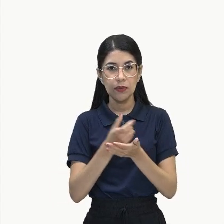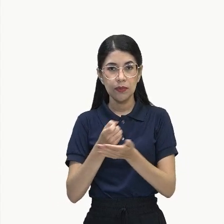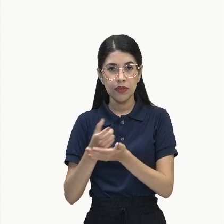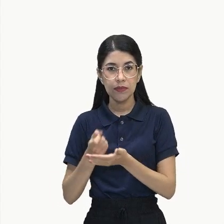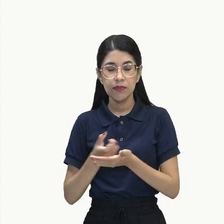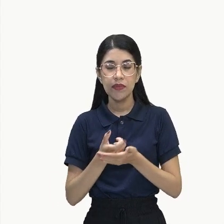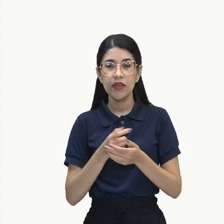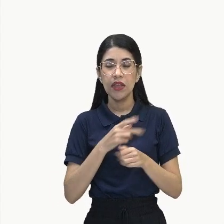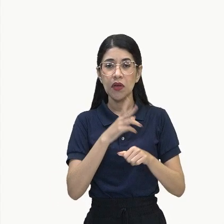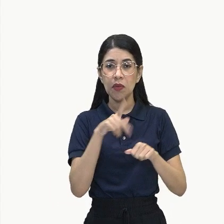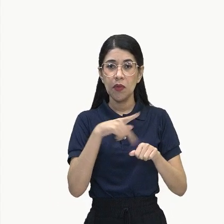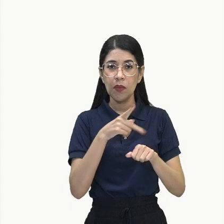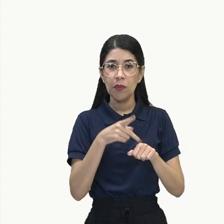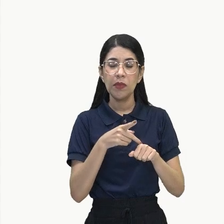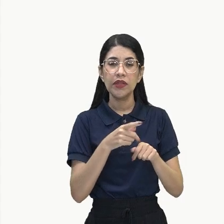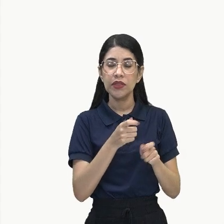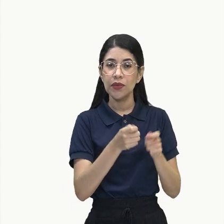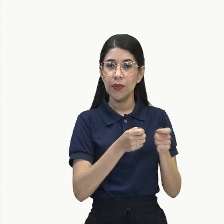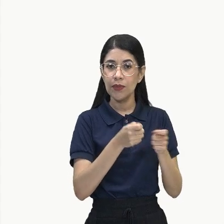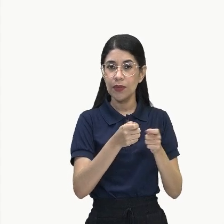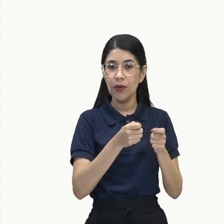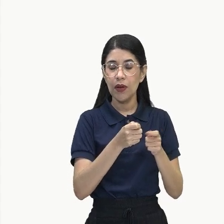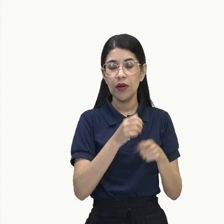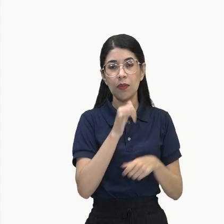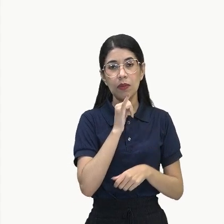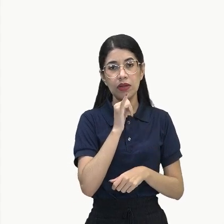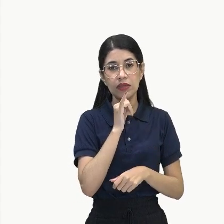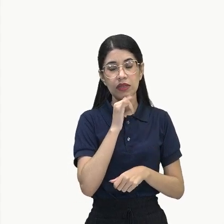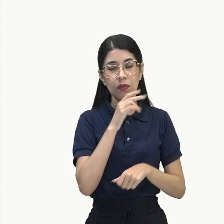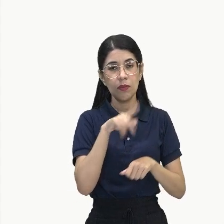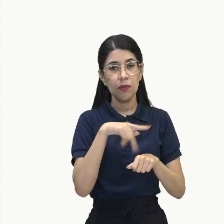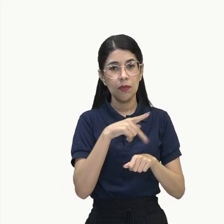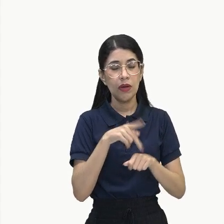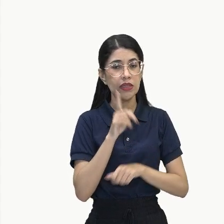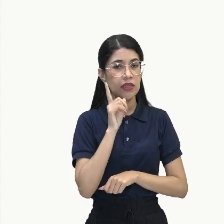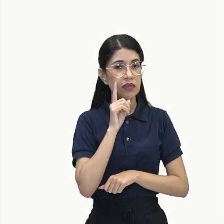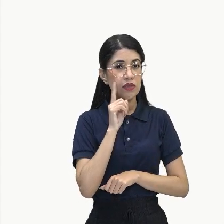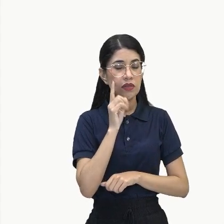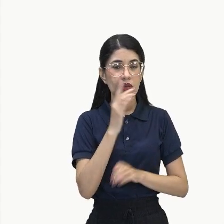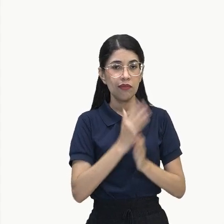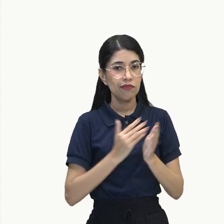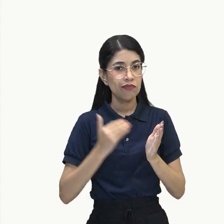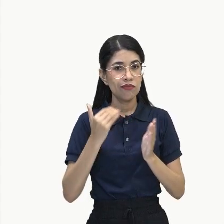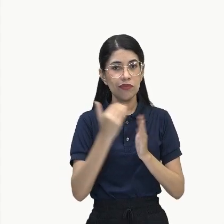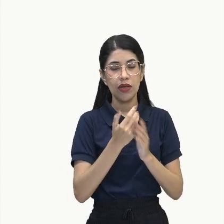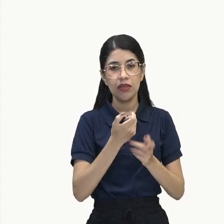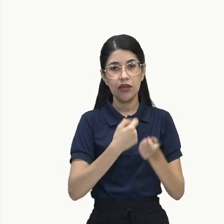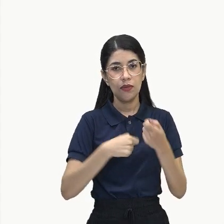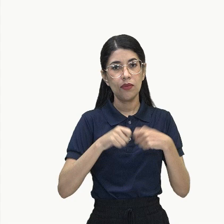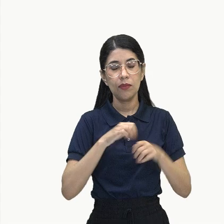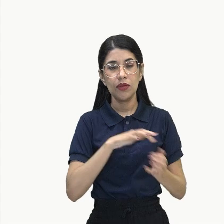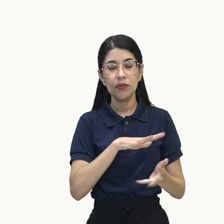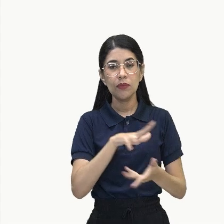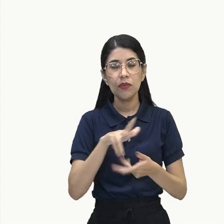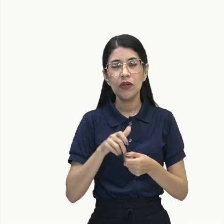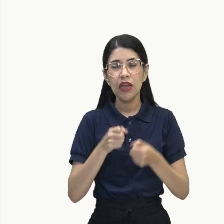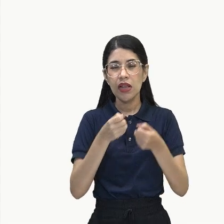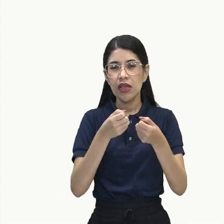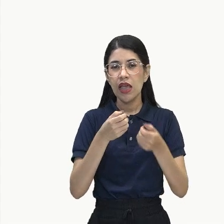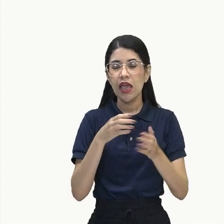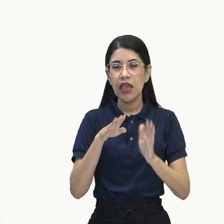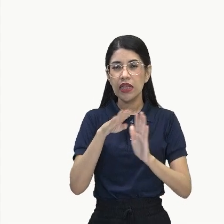é o país dominante nesse processo, que no caso é os Estados Unidos, maior economia do mundo, que ditou ali o estilo de